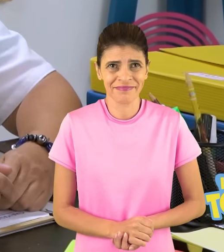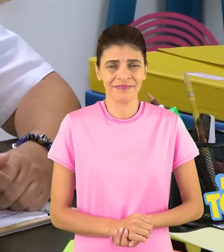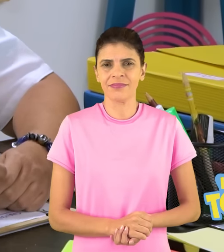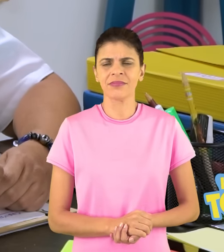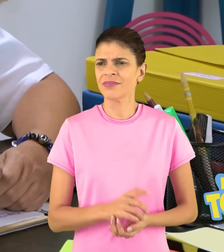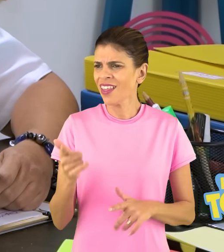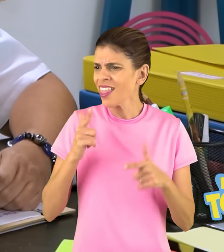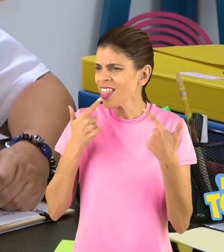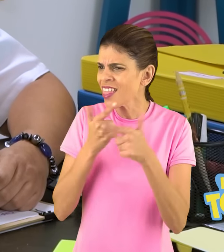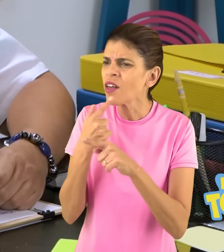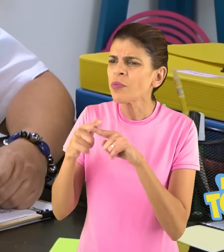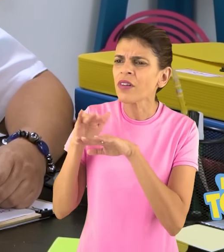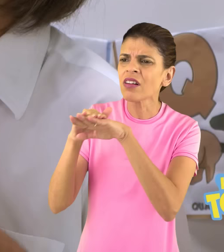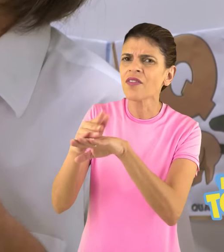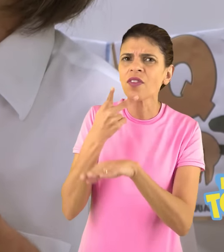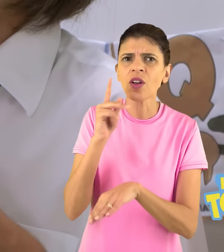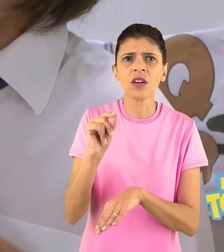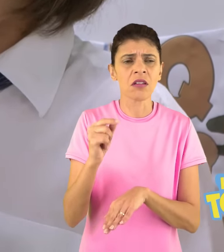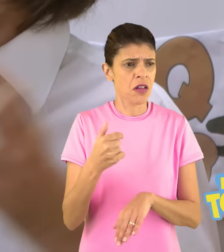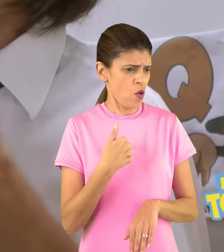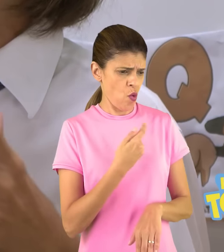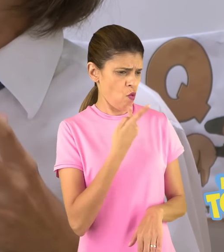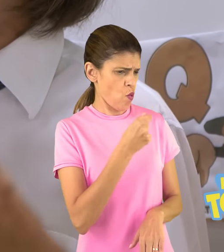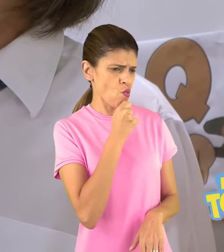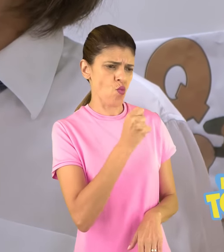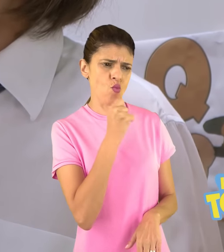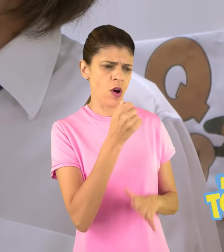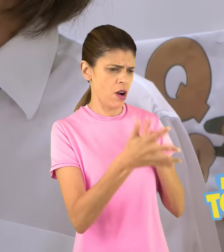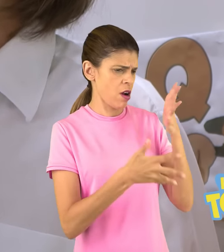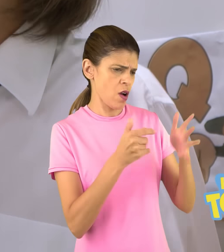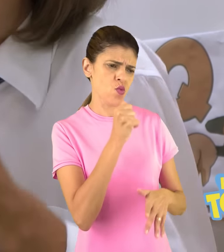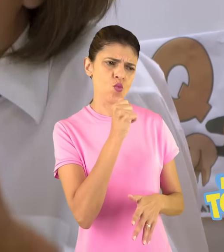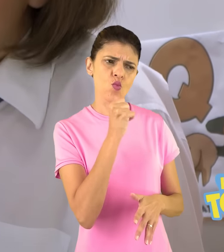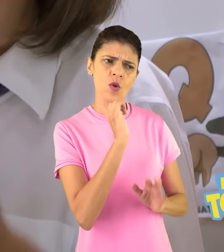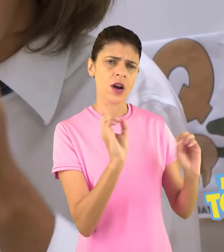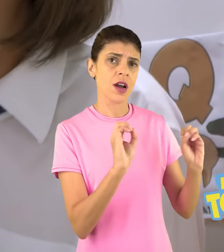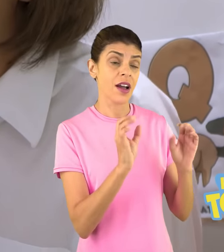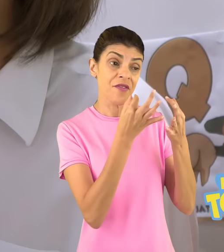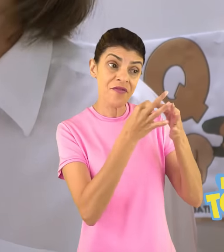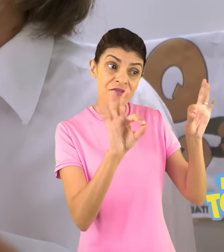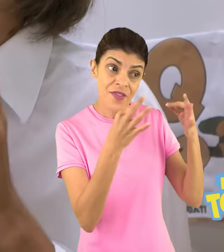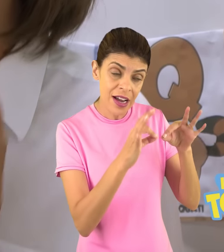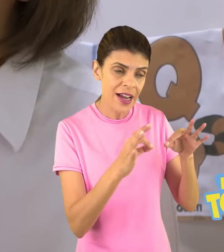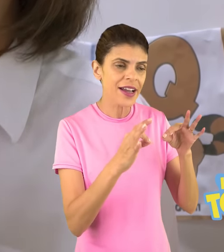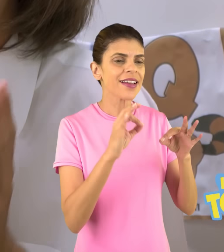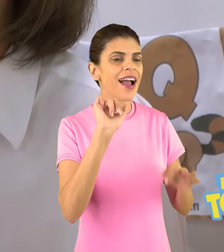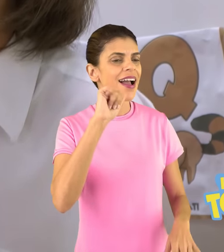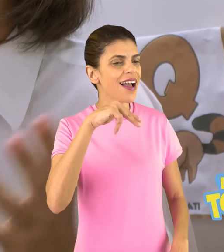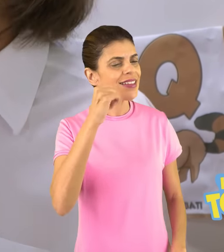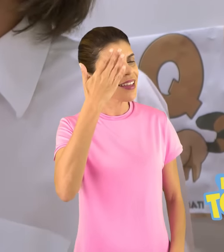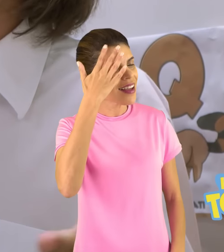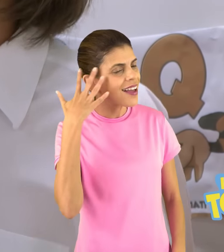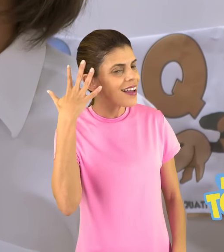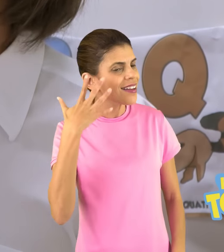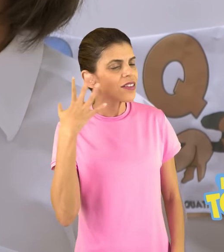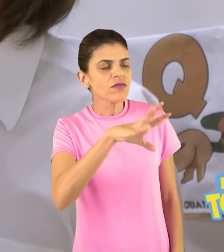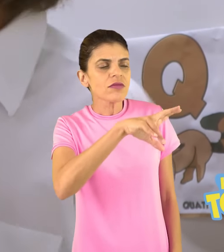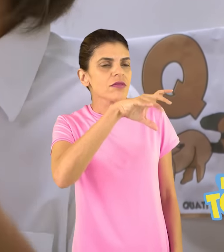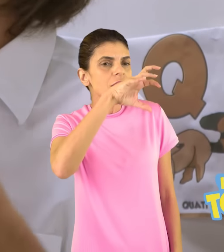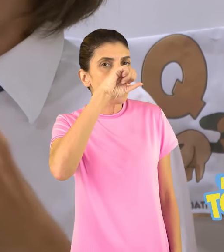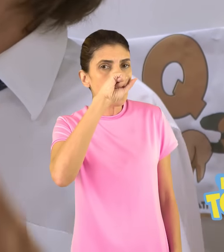Por que você disse isso, Gabriel? Mas, eu não falei nada disso. A frase era O cabelo da Ana é muito